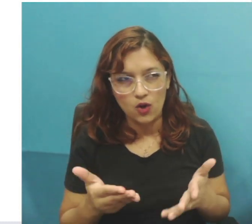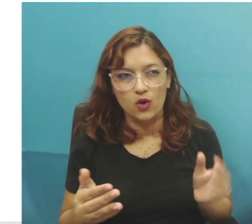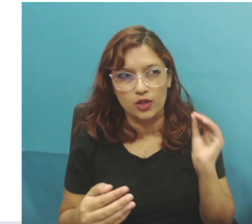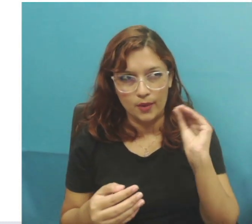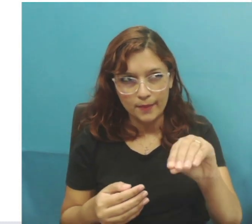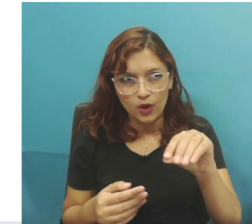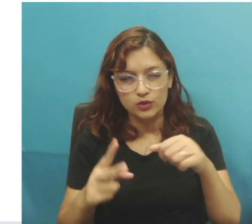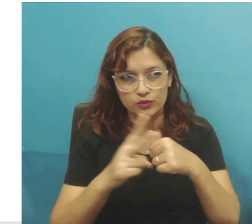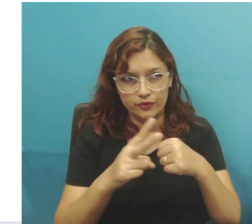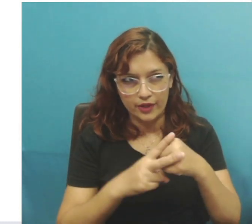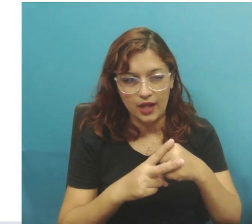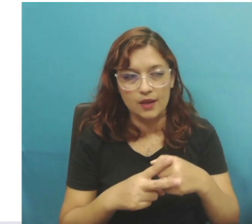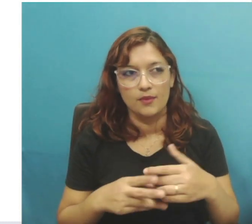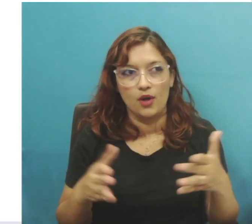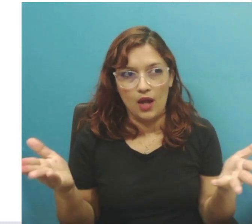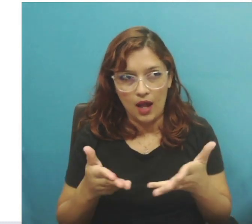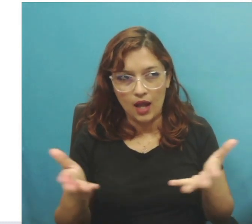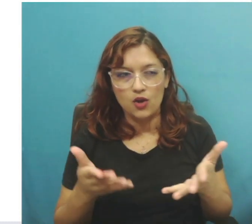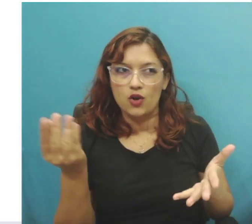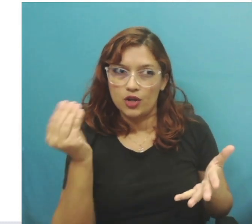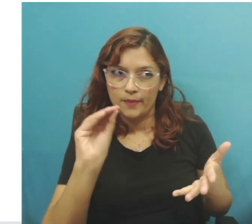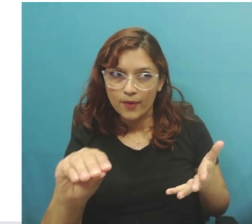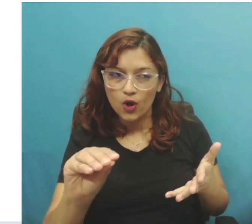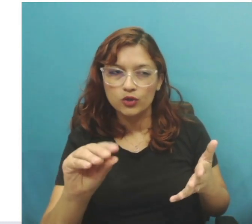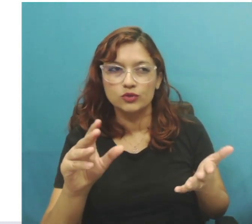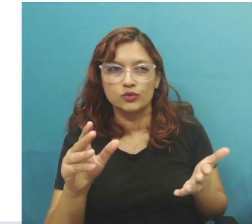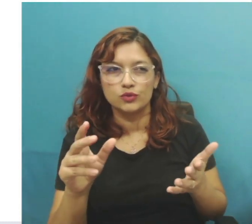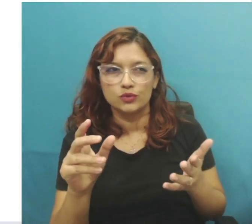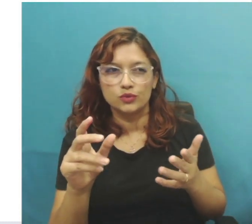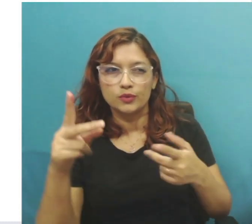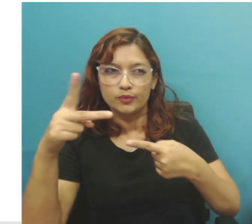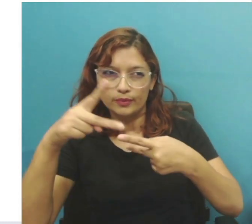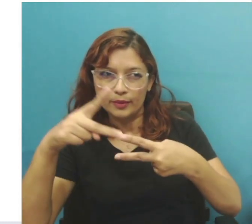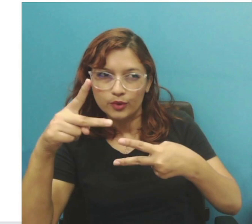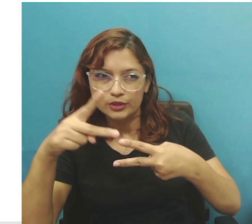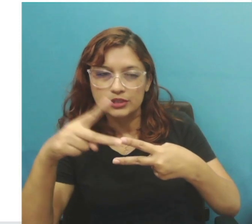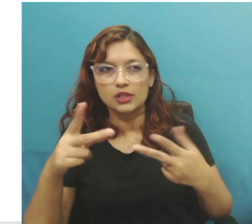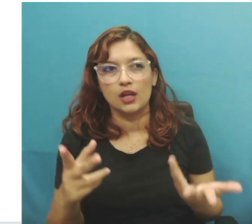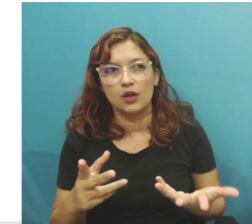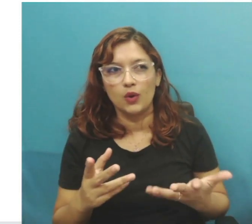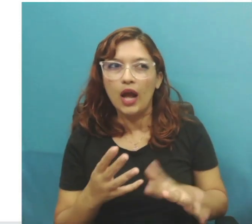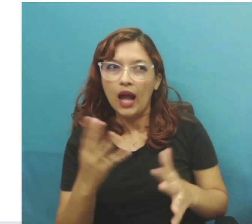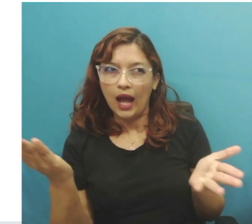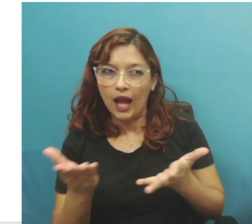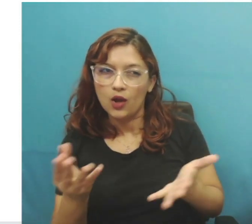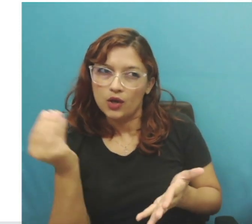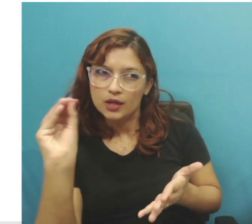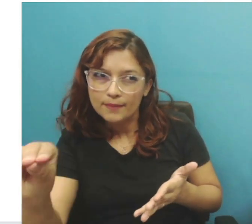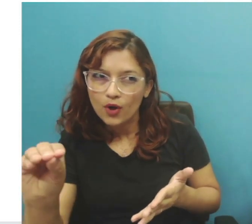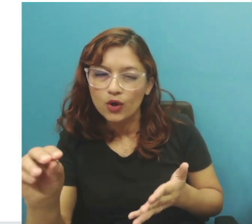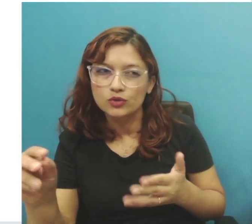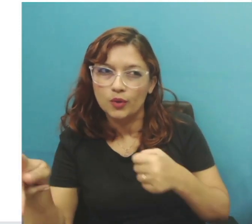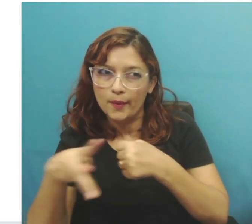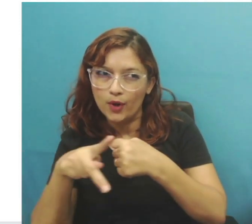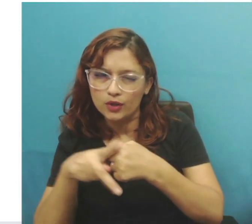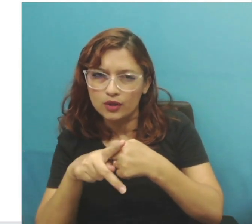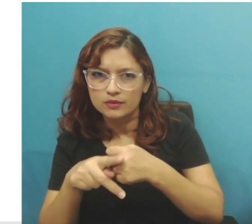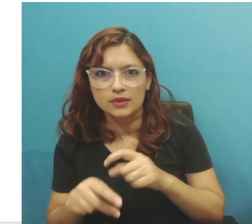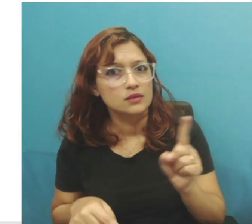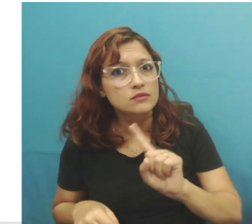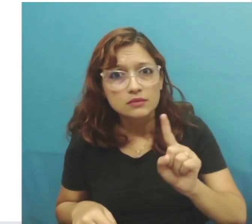mensagem, eu não fico pensando, agora eu vou colocar um verbo, depois eu vou colocar uma preposição, agora